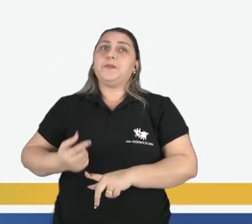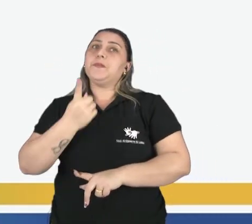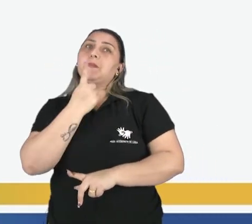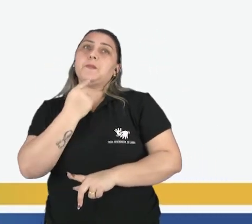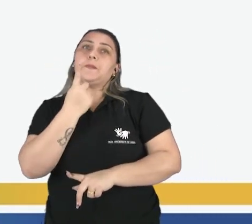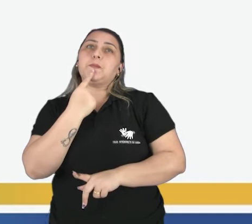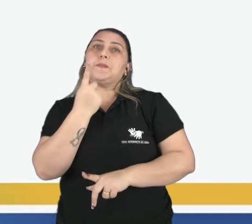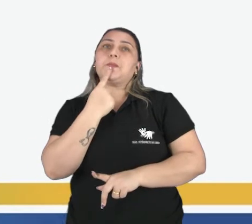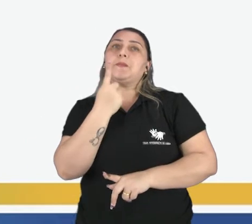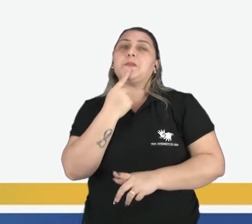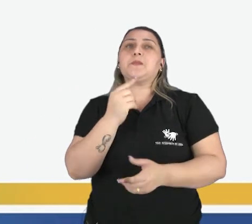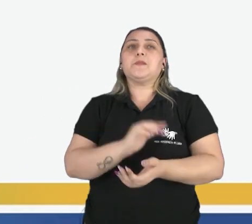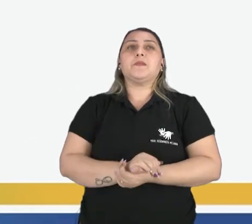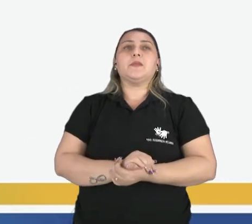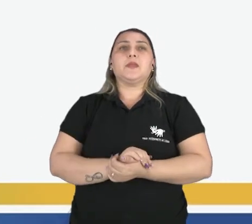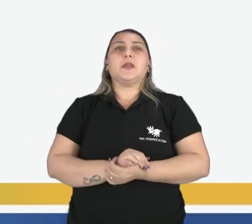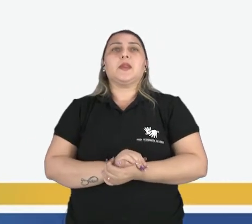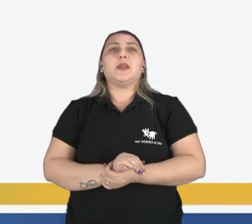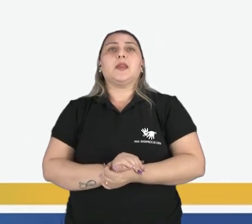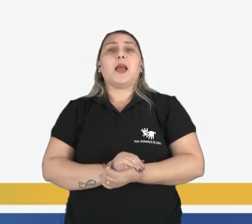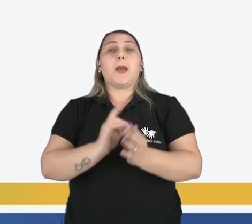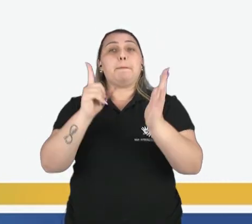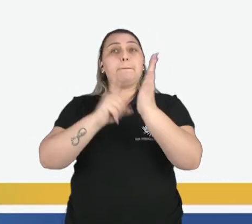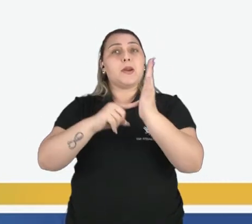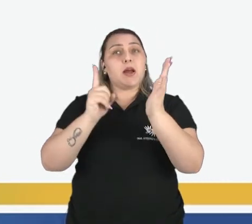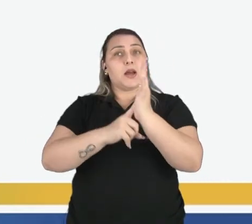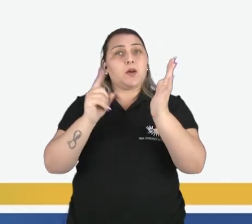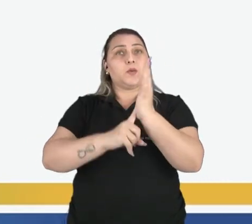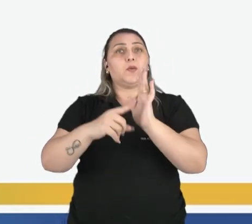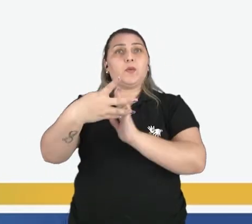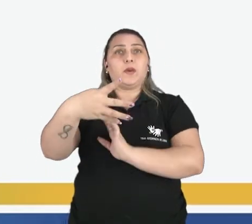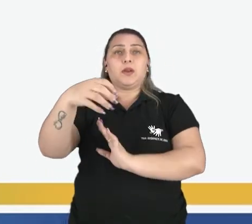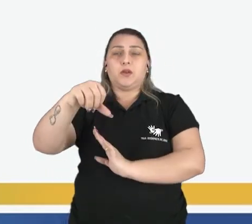vermelho, refere-se a brancos e outras,